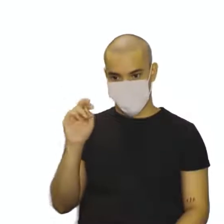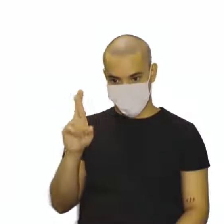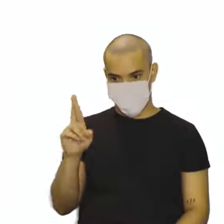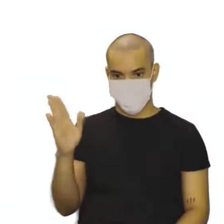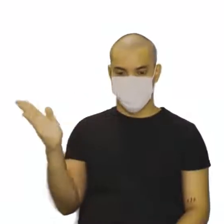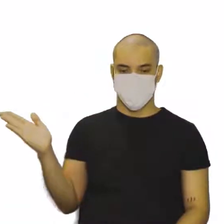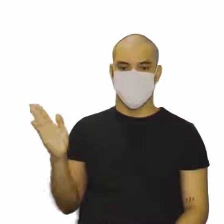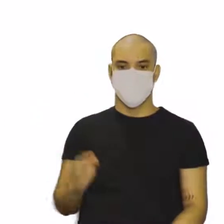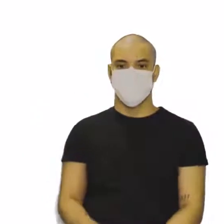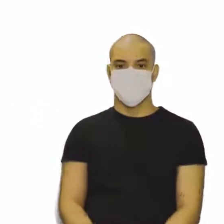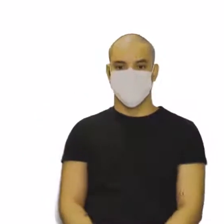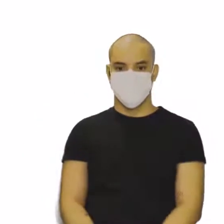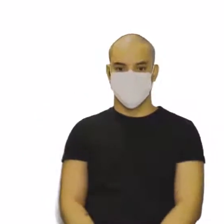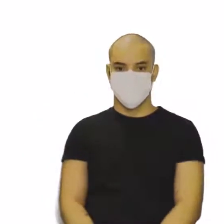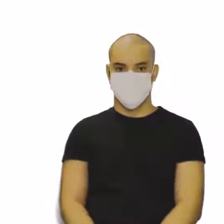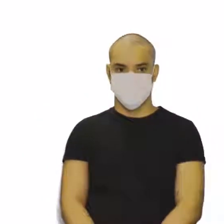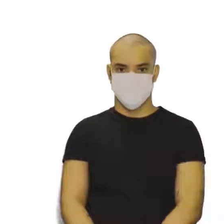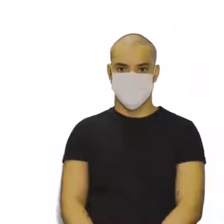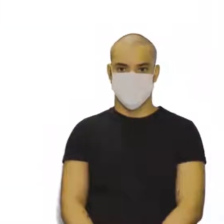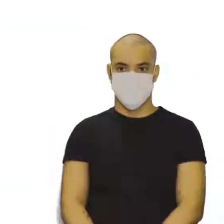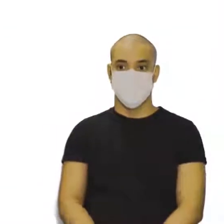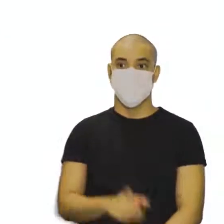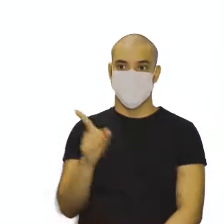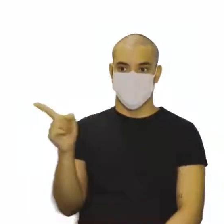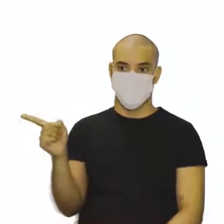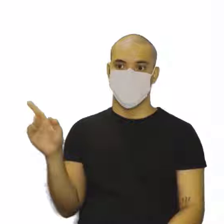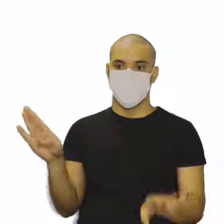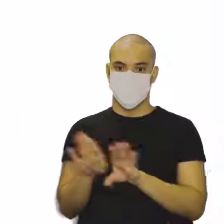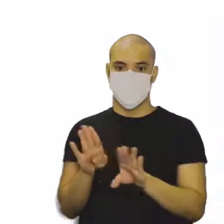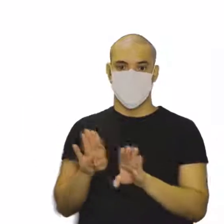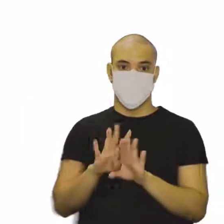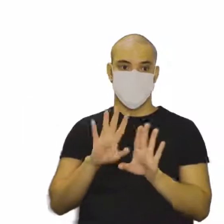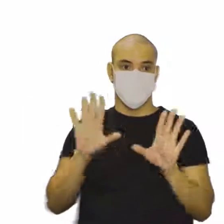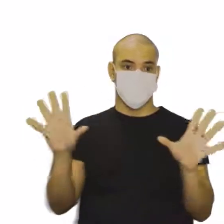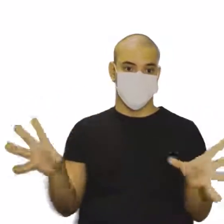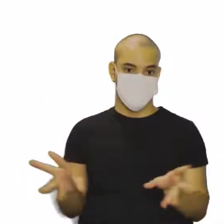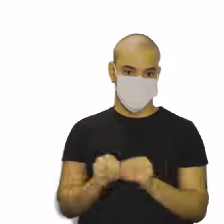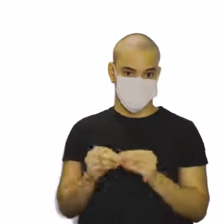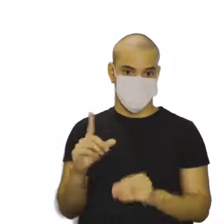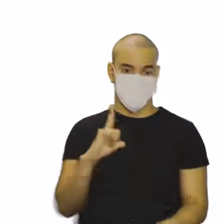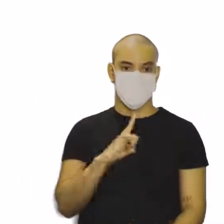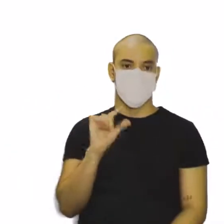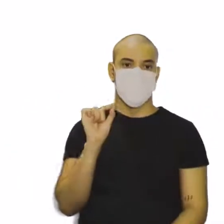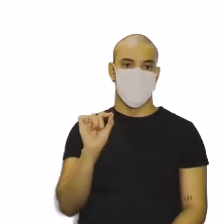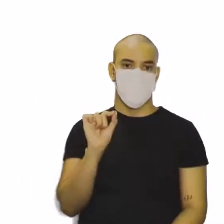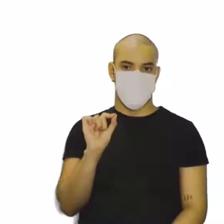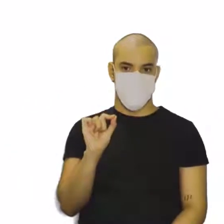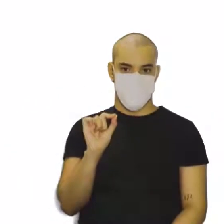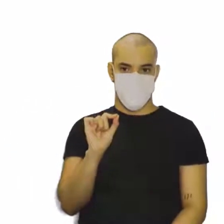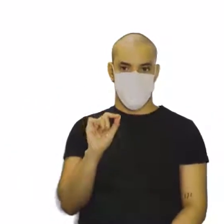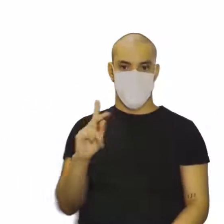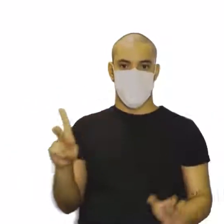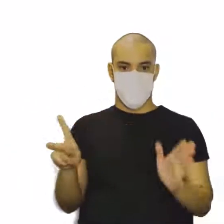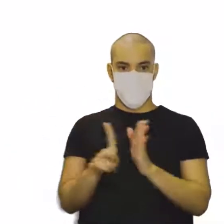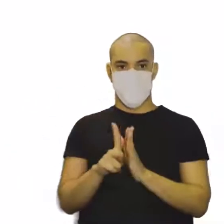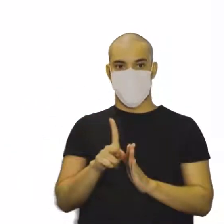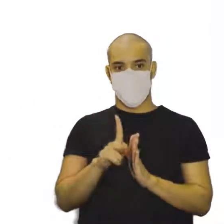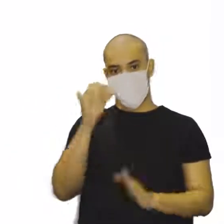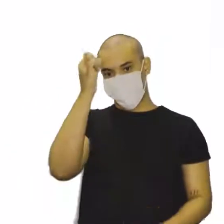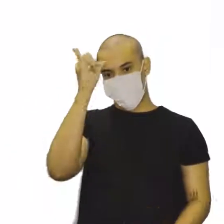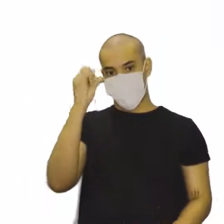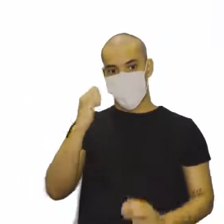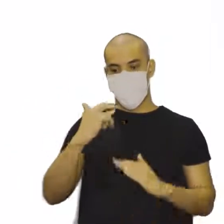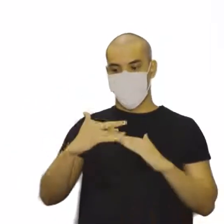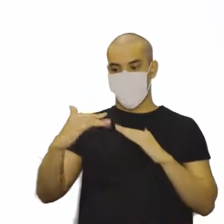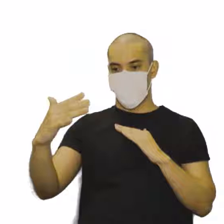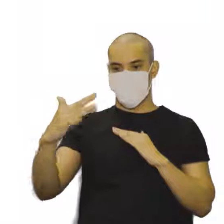alta tensão, tá? E aqui também, pessoal, olha só, para a gente fechar, Nós temos aqui para ondas com o